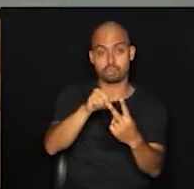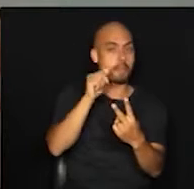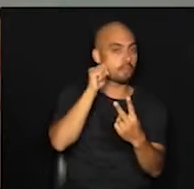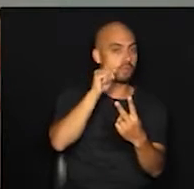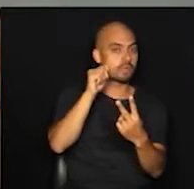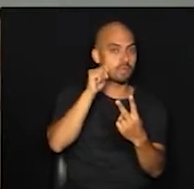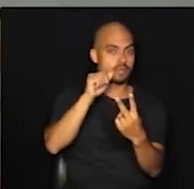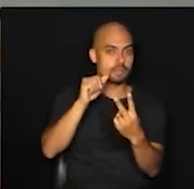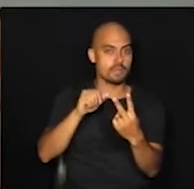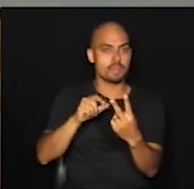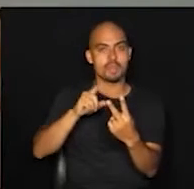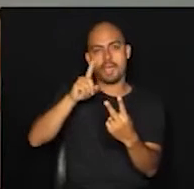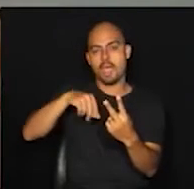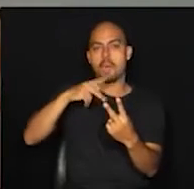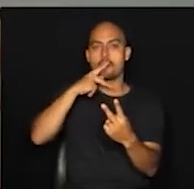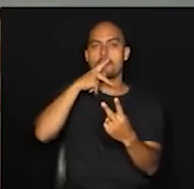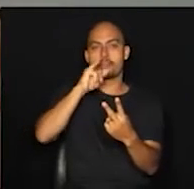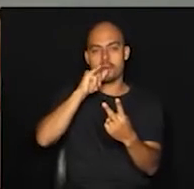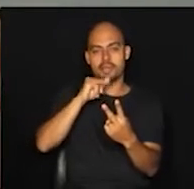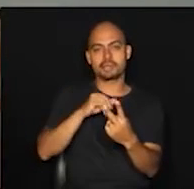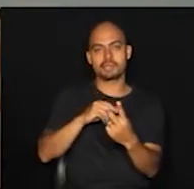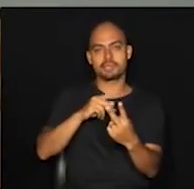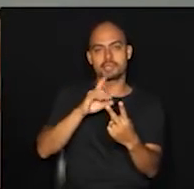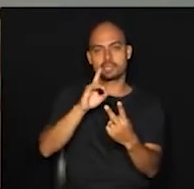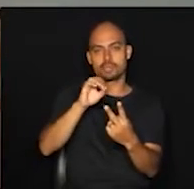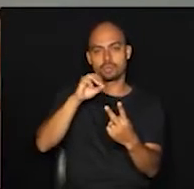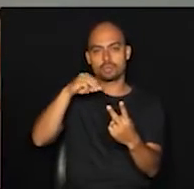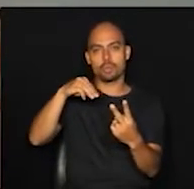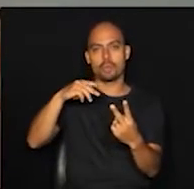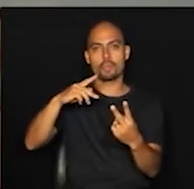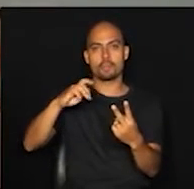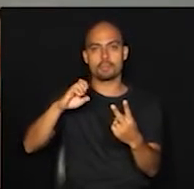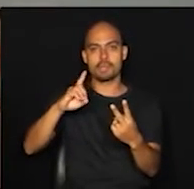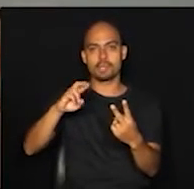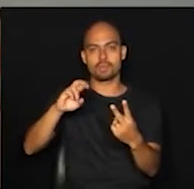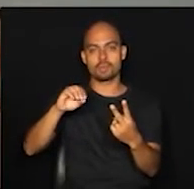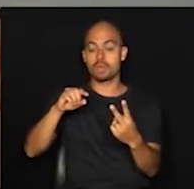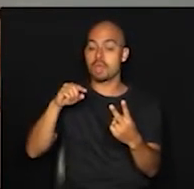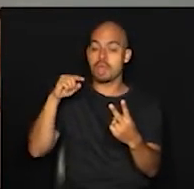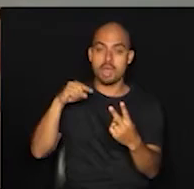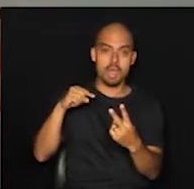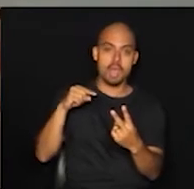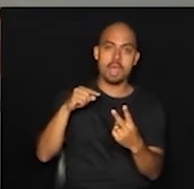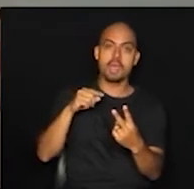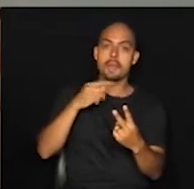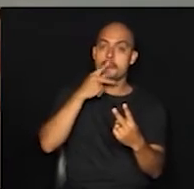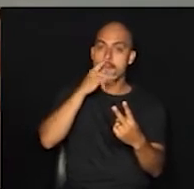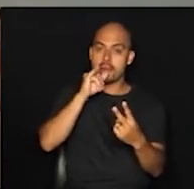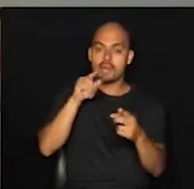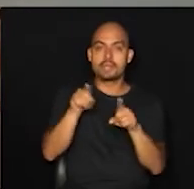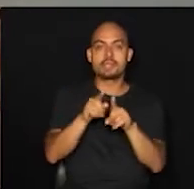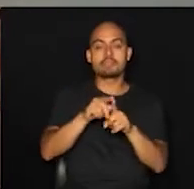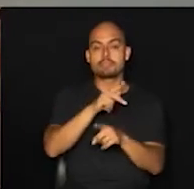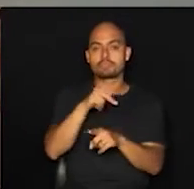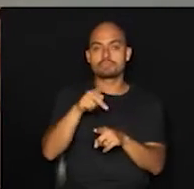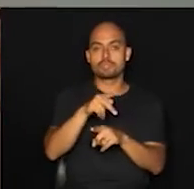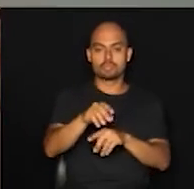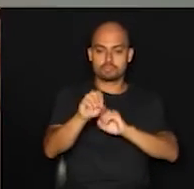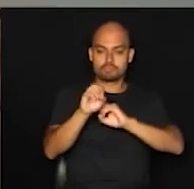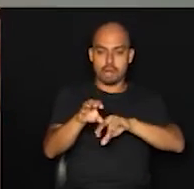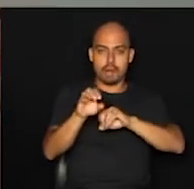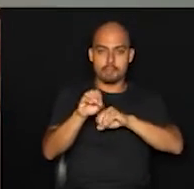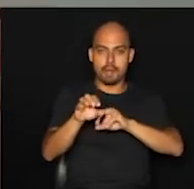imperador Dom Pedro II. Então, ele foi pai e mestre das princesas. É assim que ele era descrito. Ele